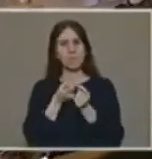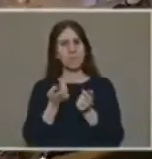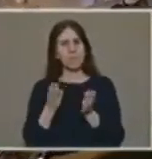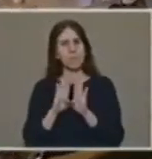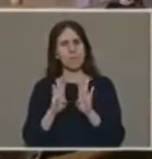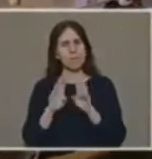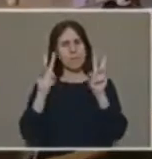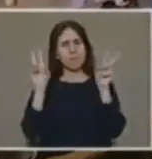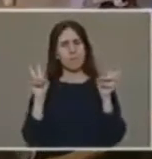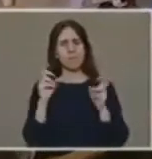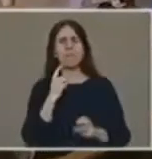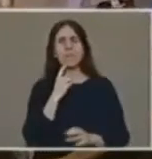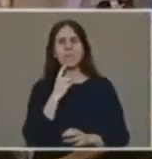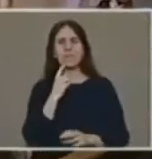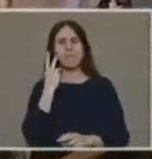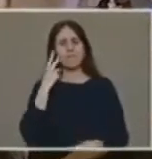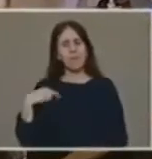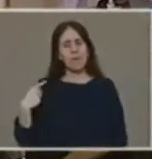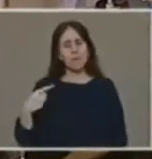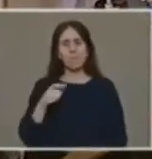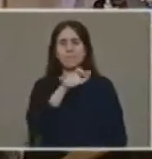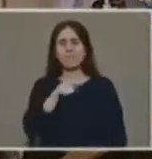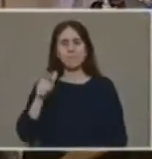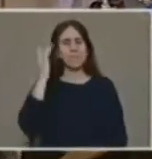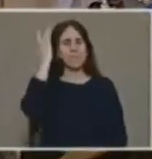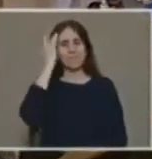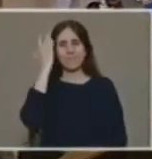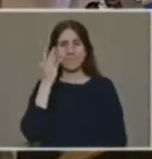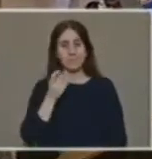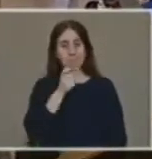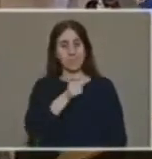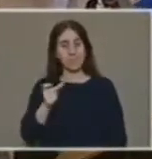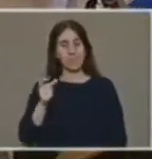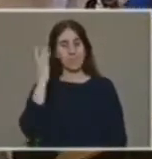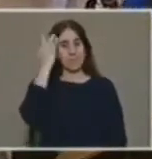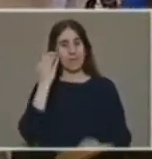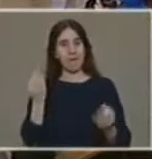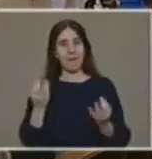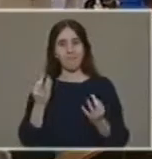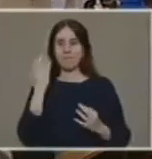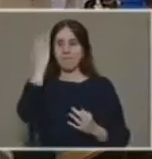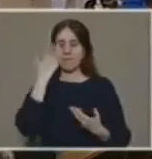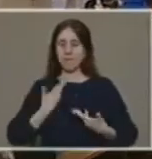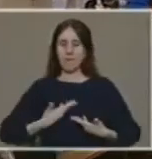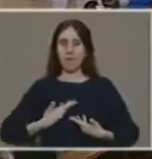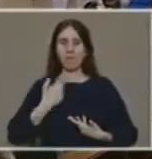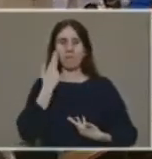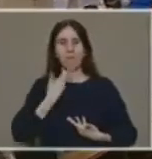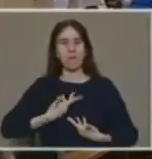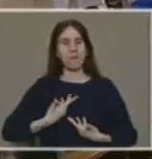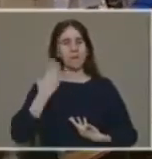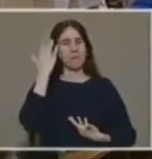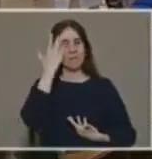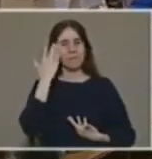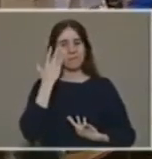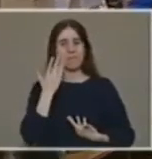é, santos da vida quotidiana, santos que exercem precisamente a sua santidade, ou vivem a sua santidade,